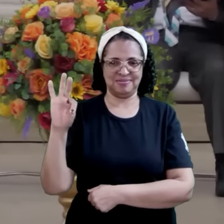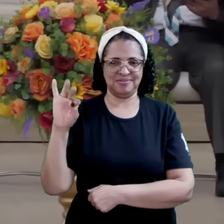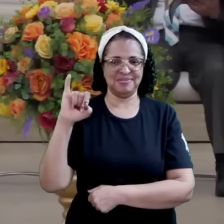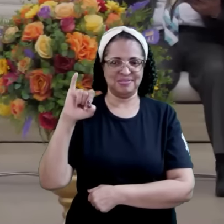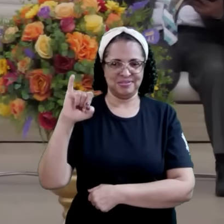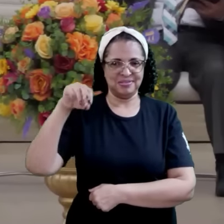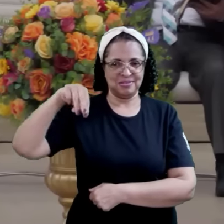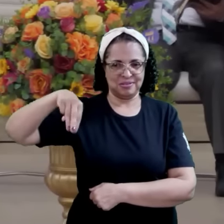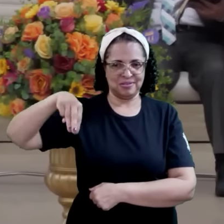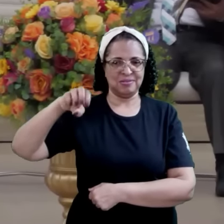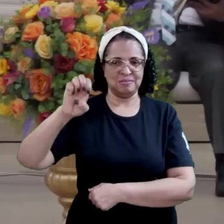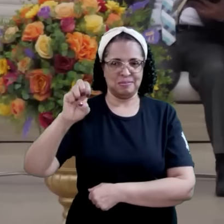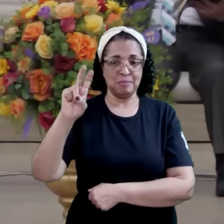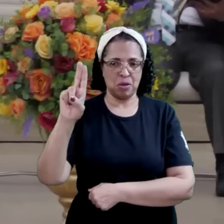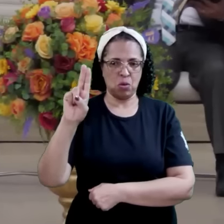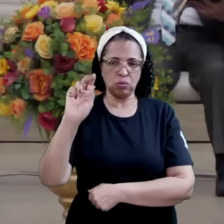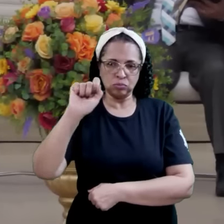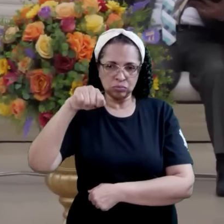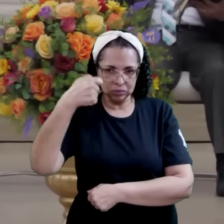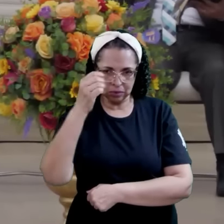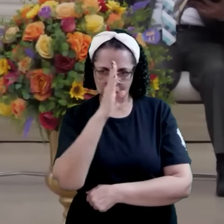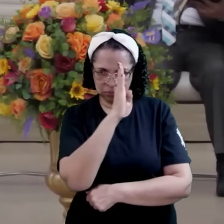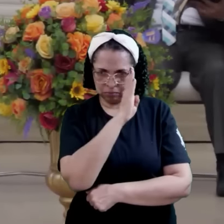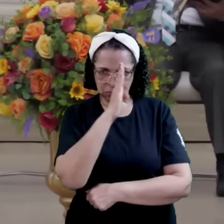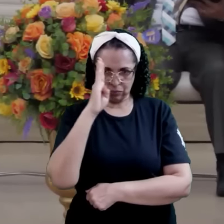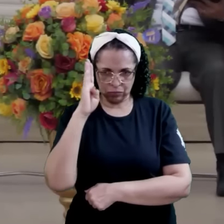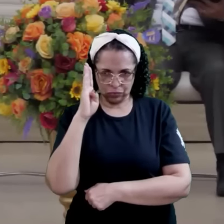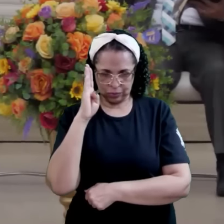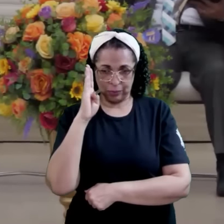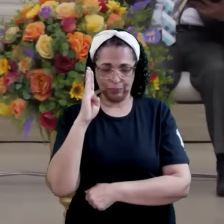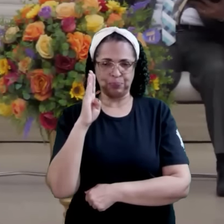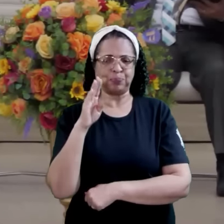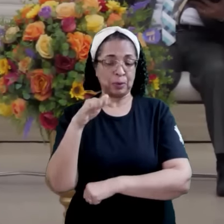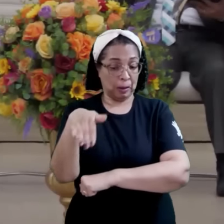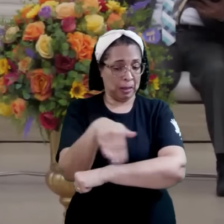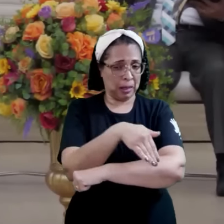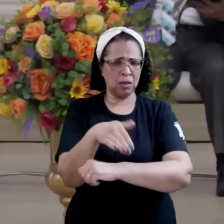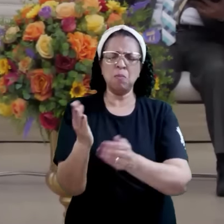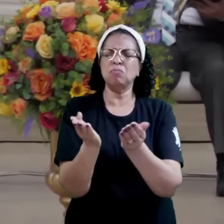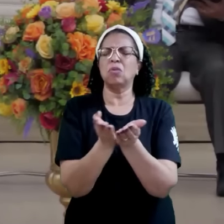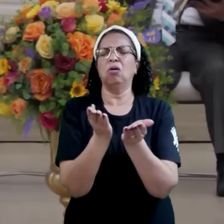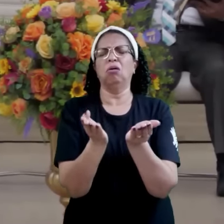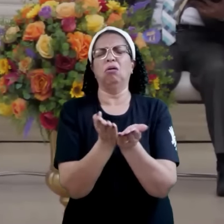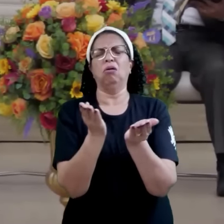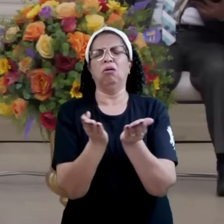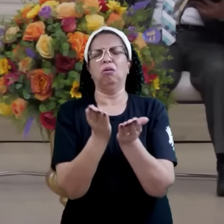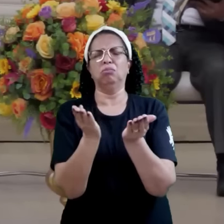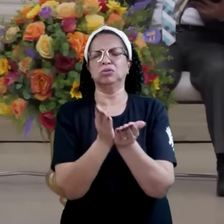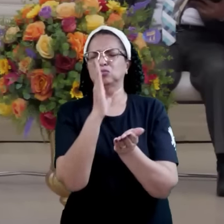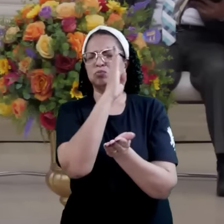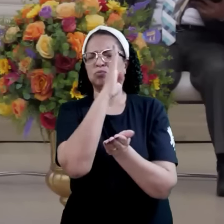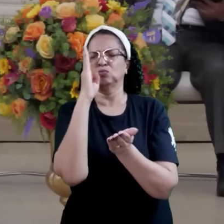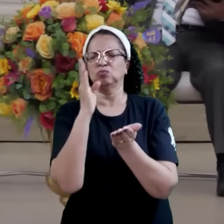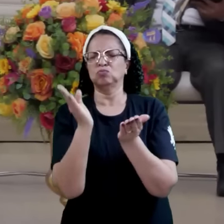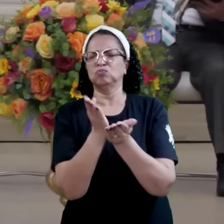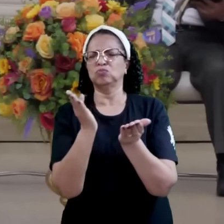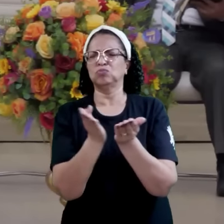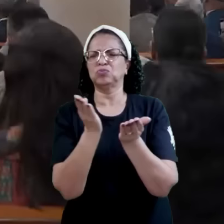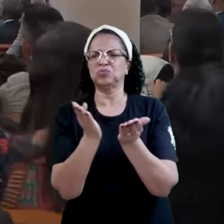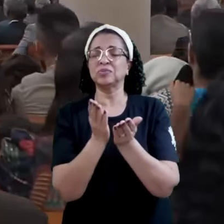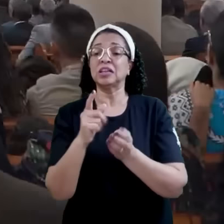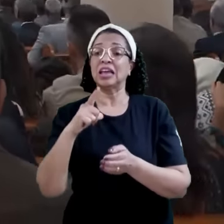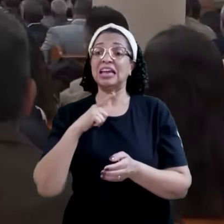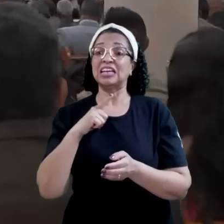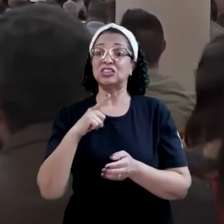o ímpio fala para que tudo isso não para que esse barulhão todo eu quero ver aonde